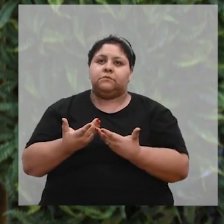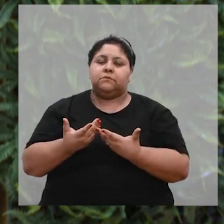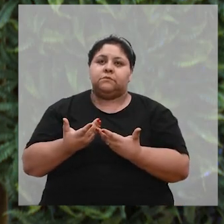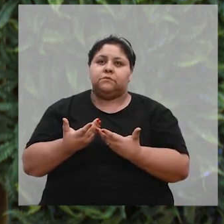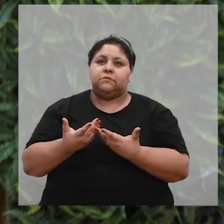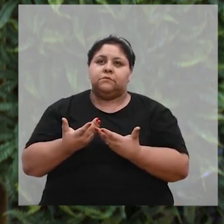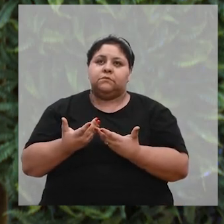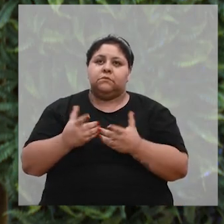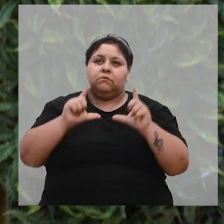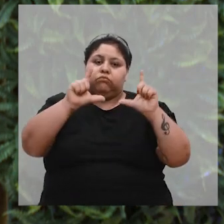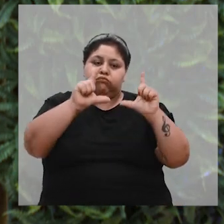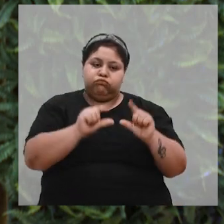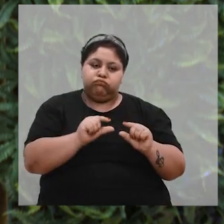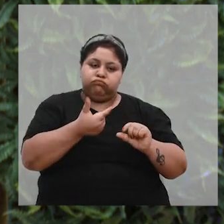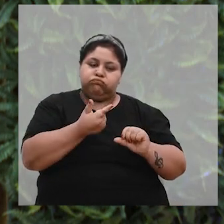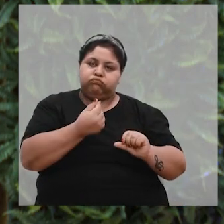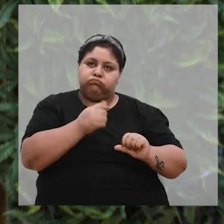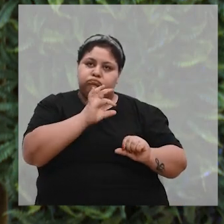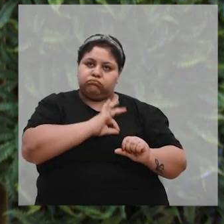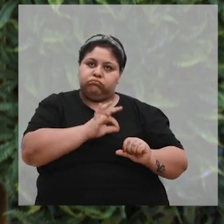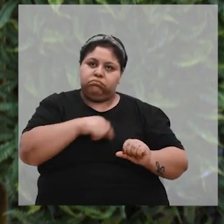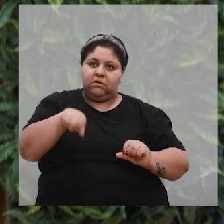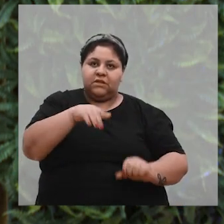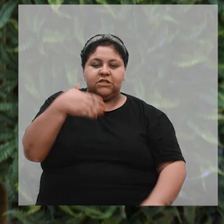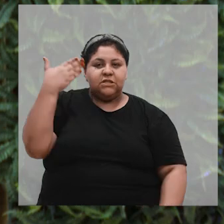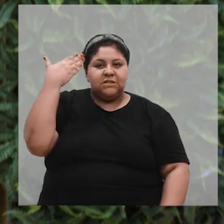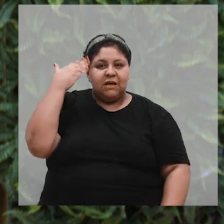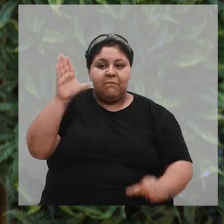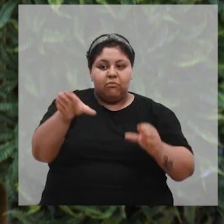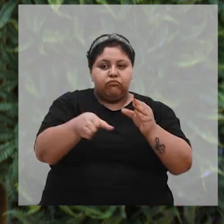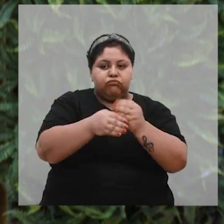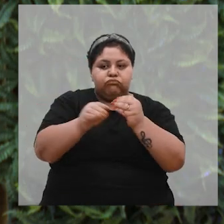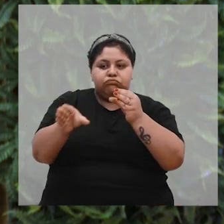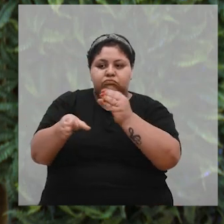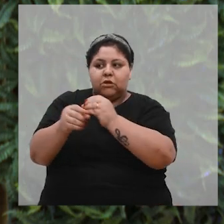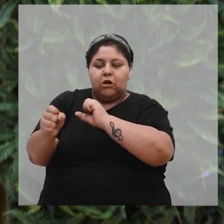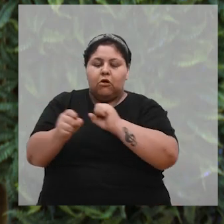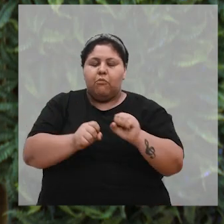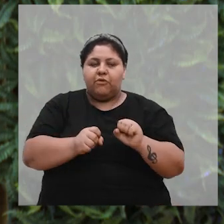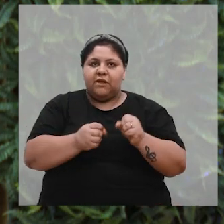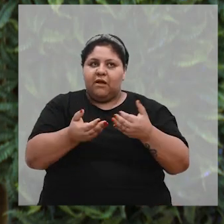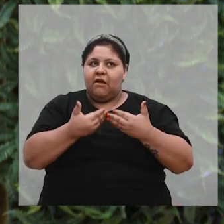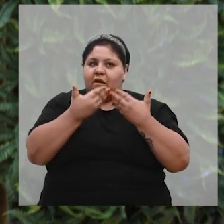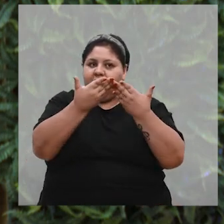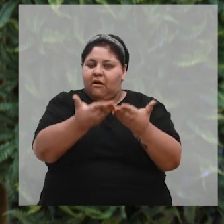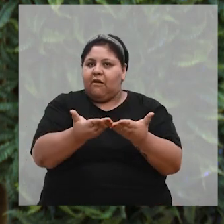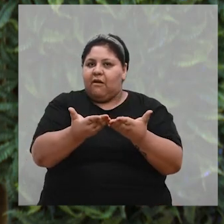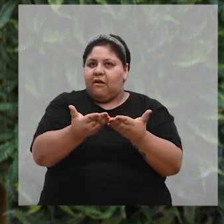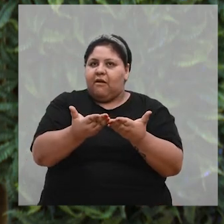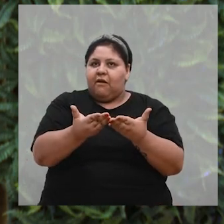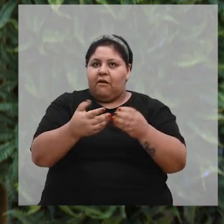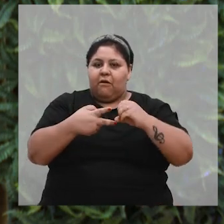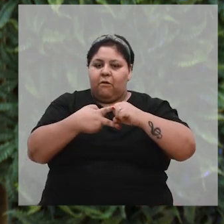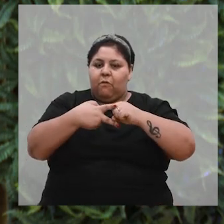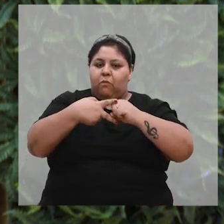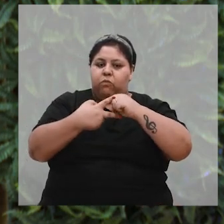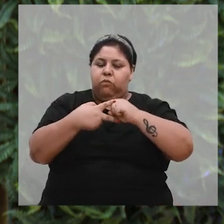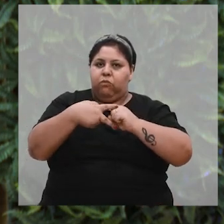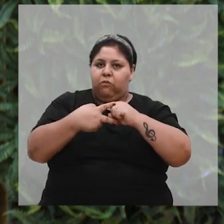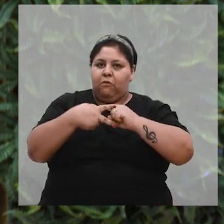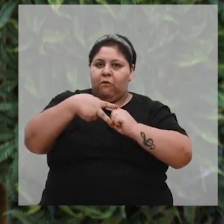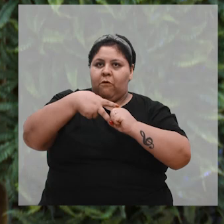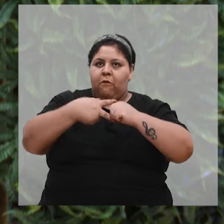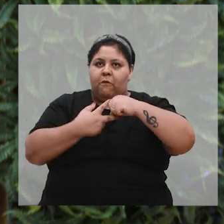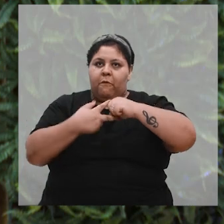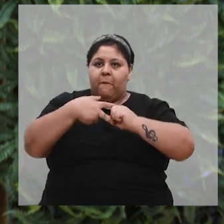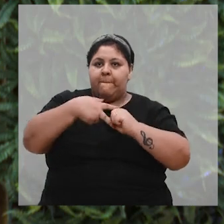está com a questão de baixa renda. Então, isso tudo a gente sabe que vai onerando e poder proporcionar uma atividade de Pilates dentro